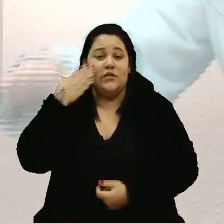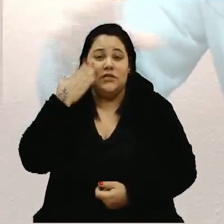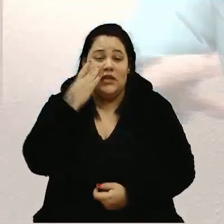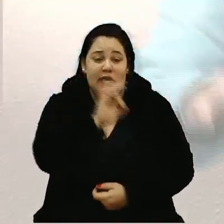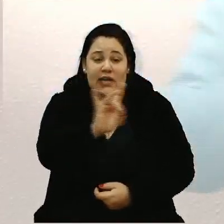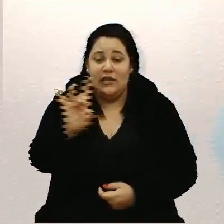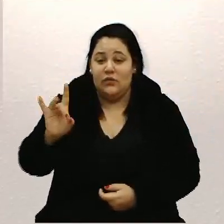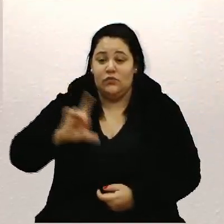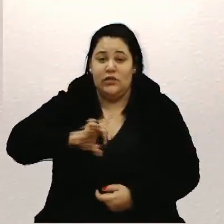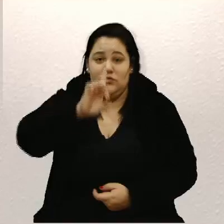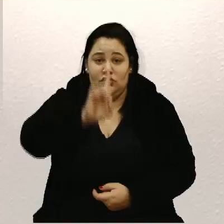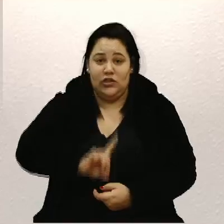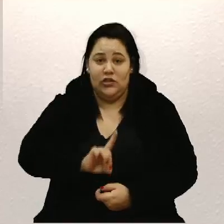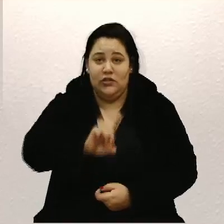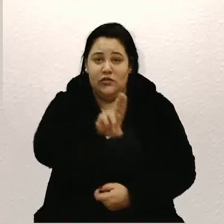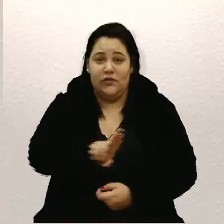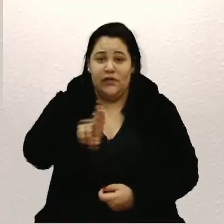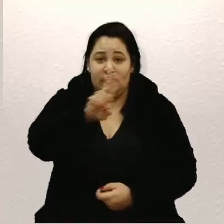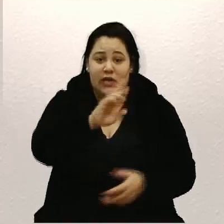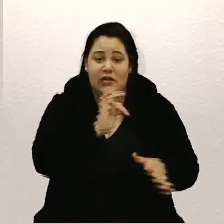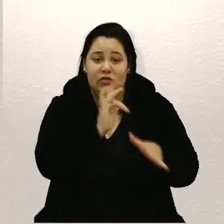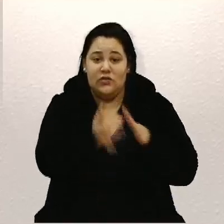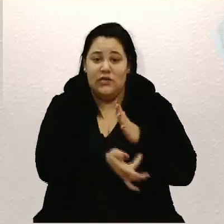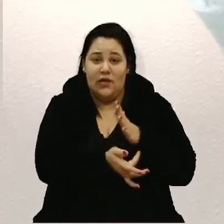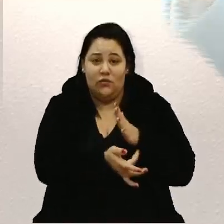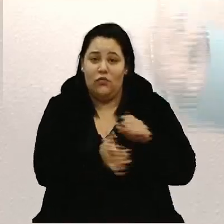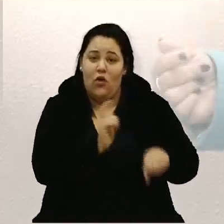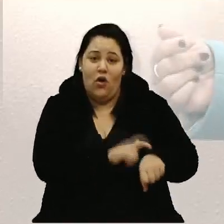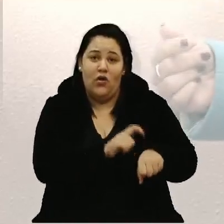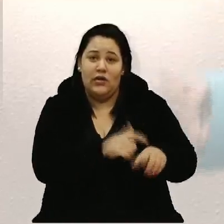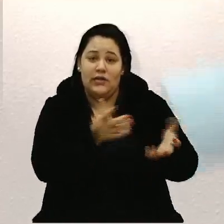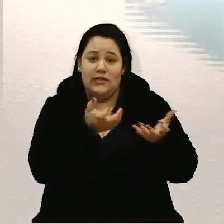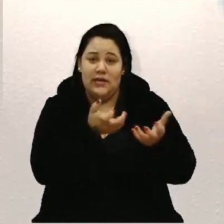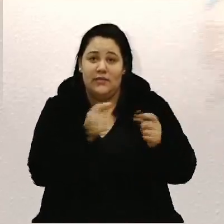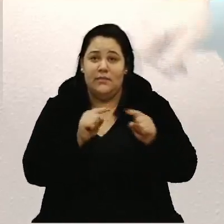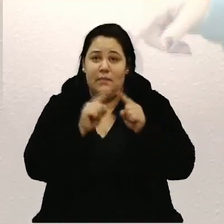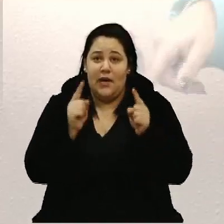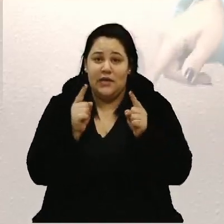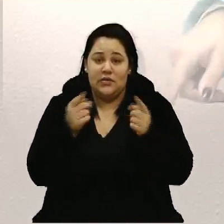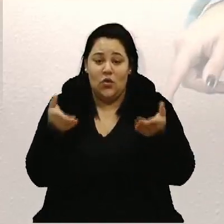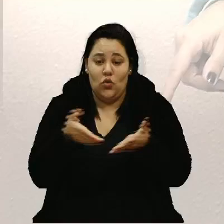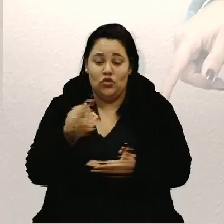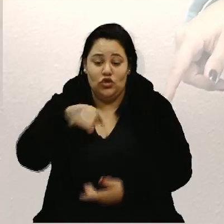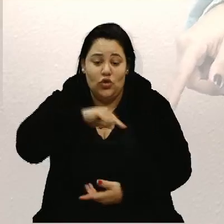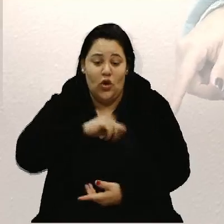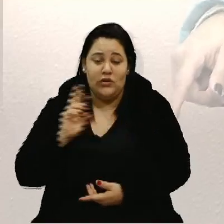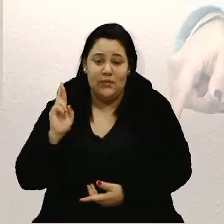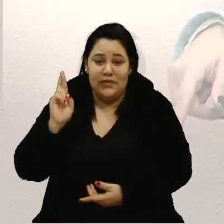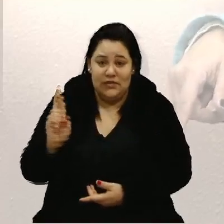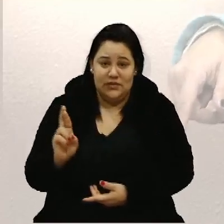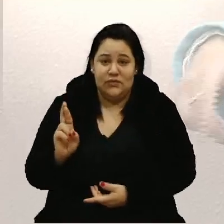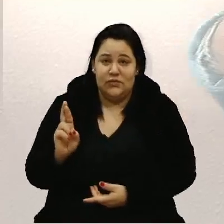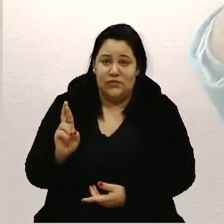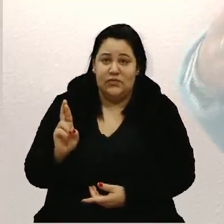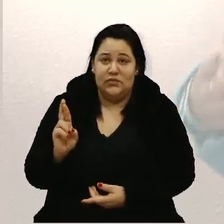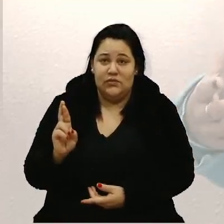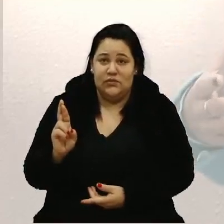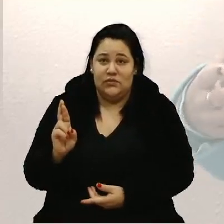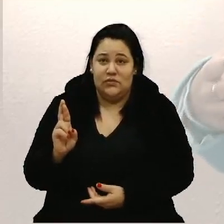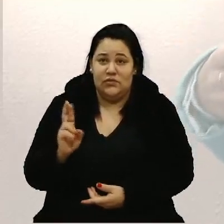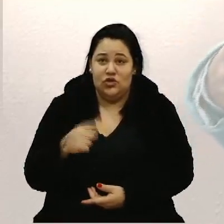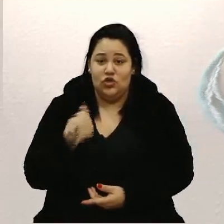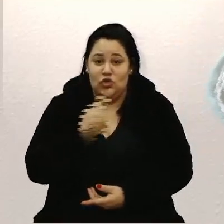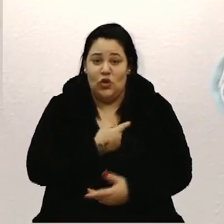seu direito e vai ocupar a rede como quiser. Mas nós aqui somos hoje também representantes dos